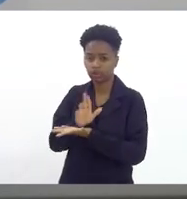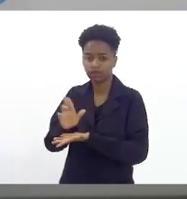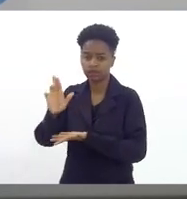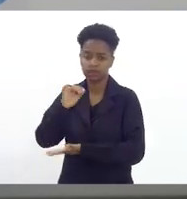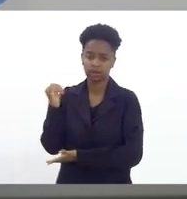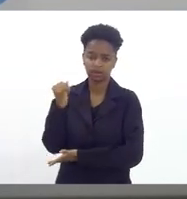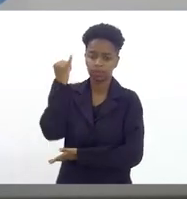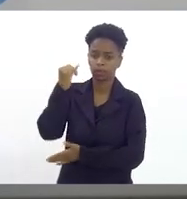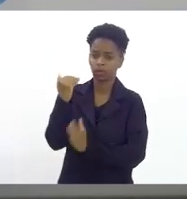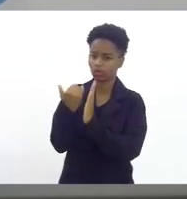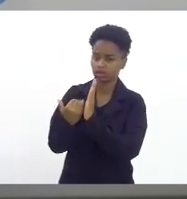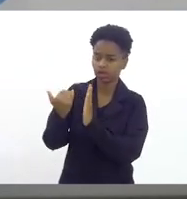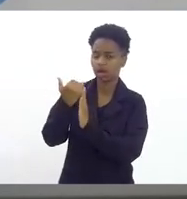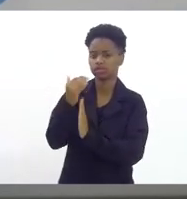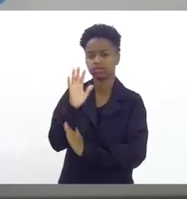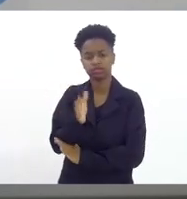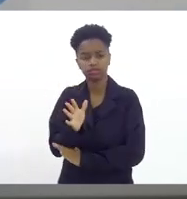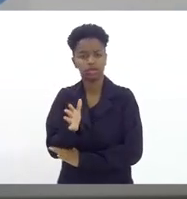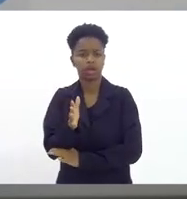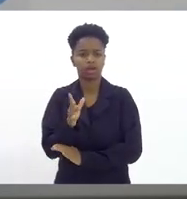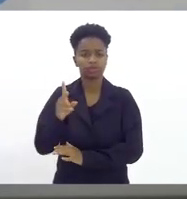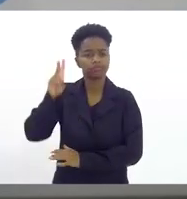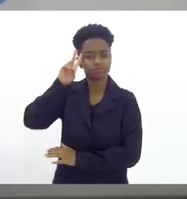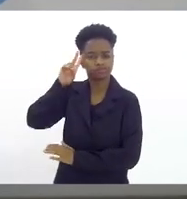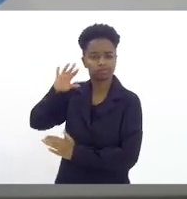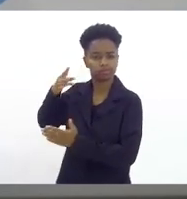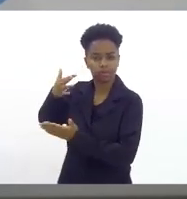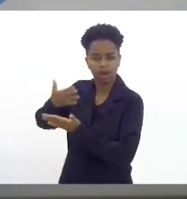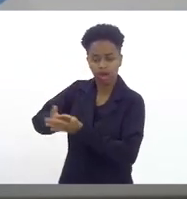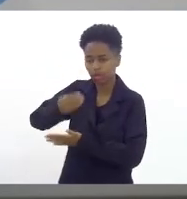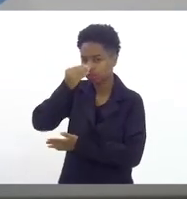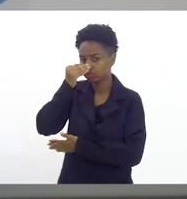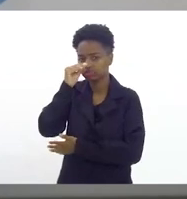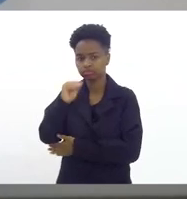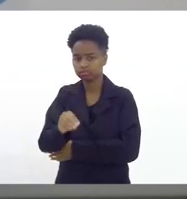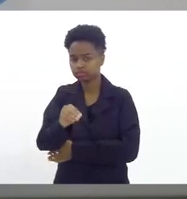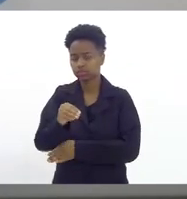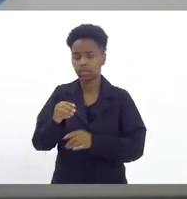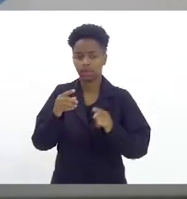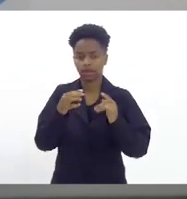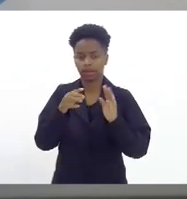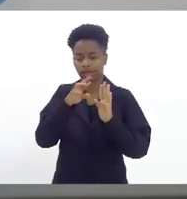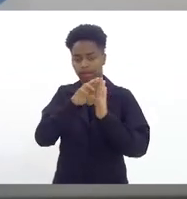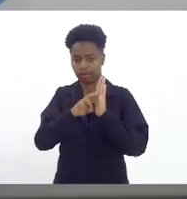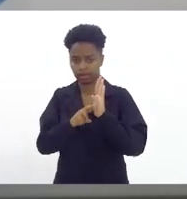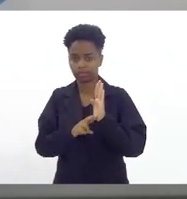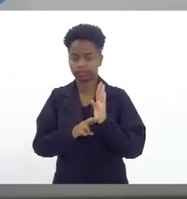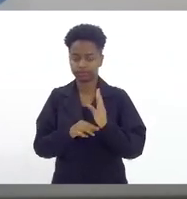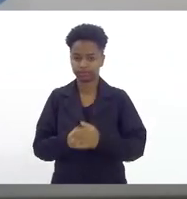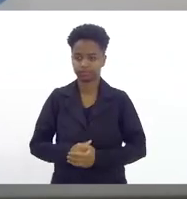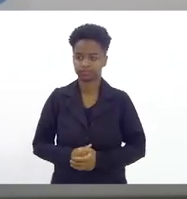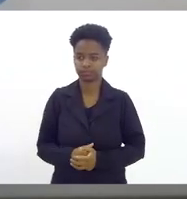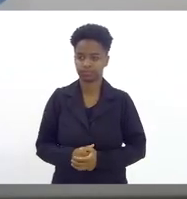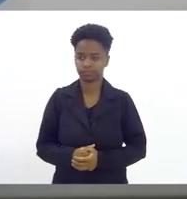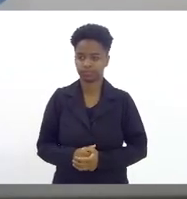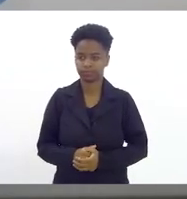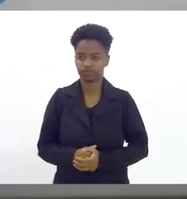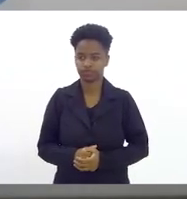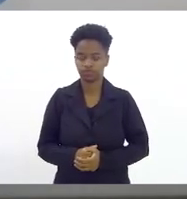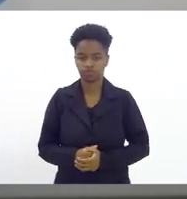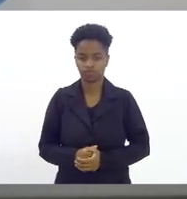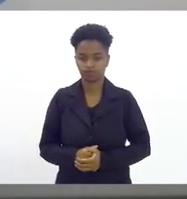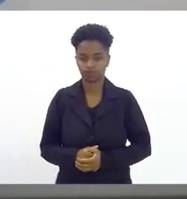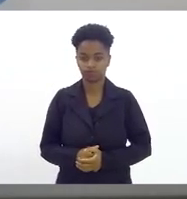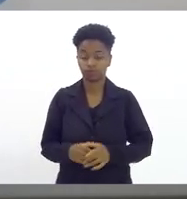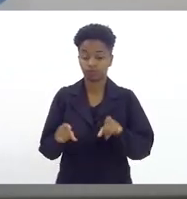importantes que tem histórico de descumprimento dessas convenções é a